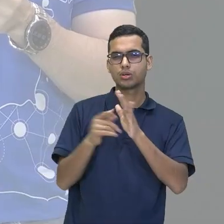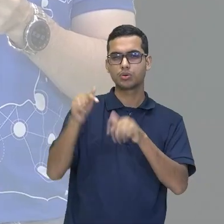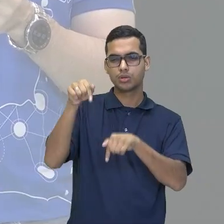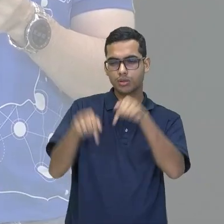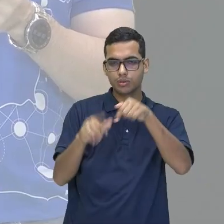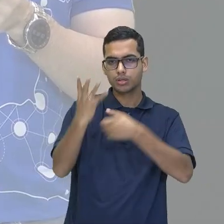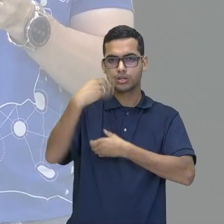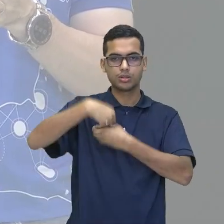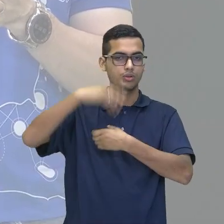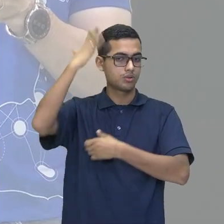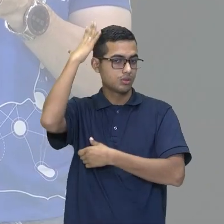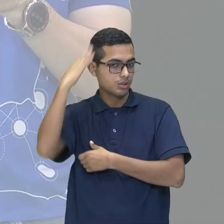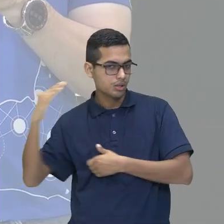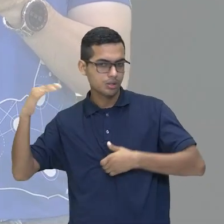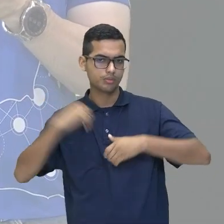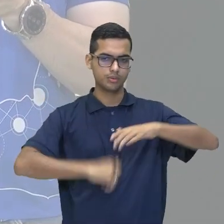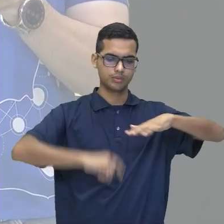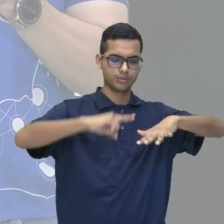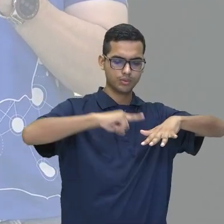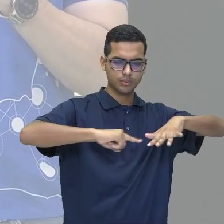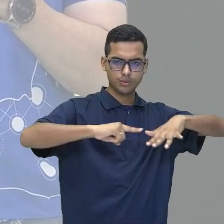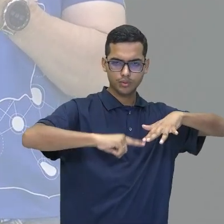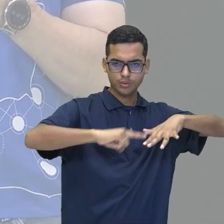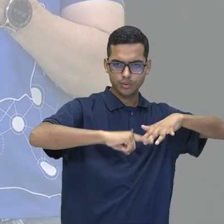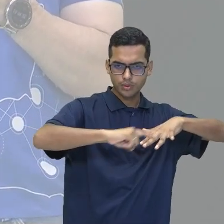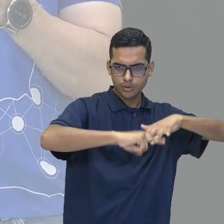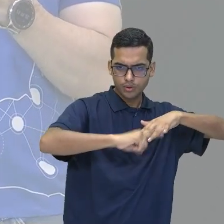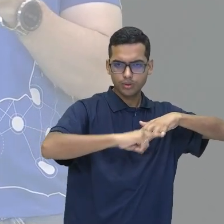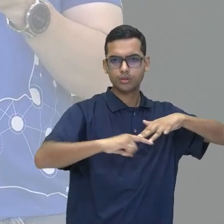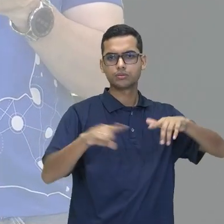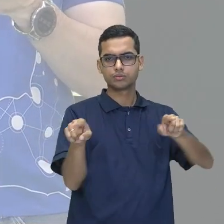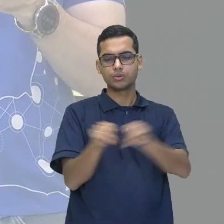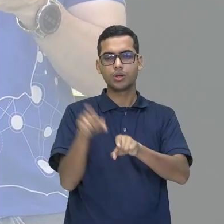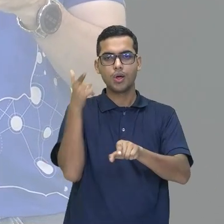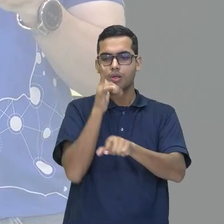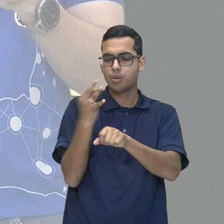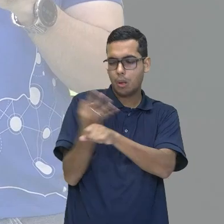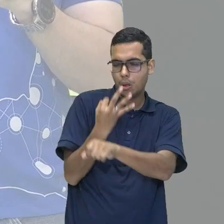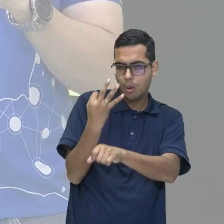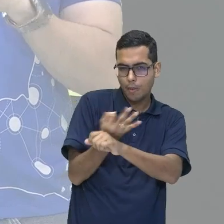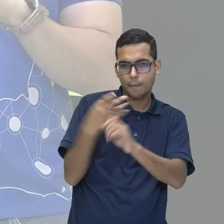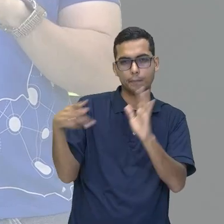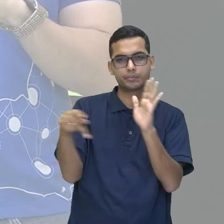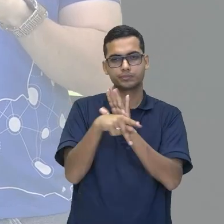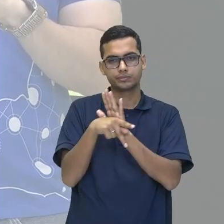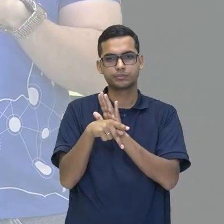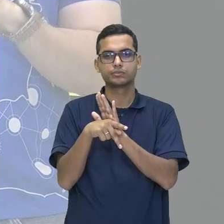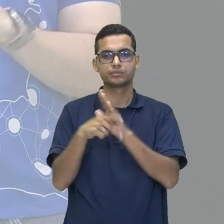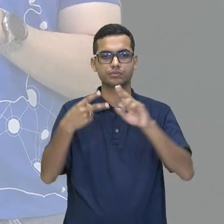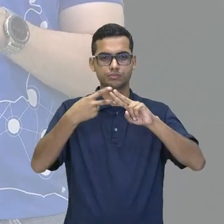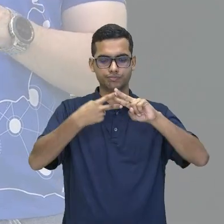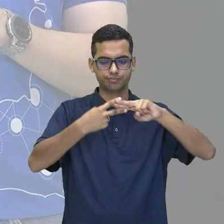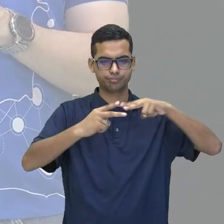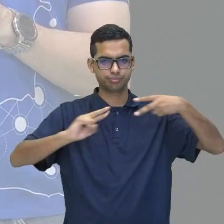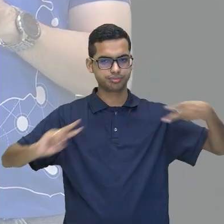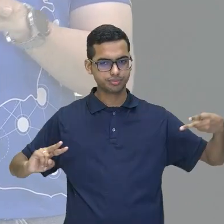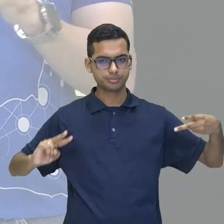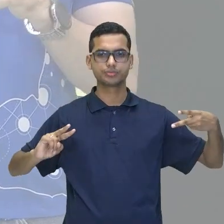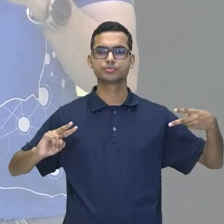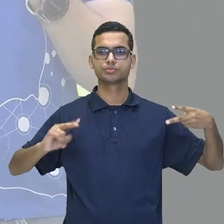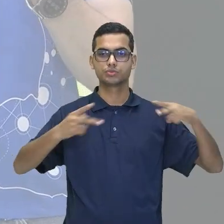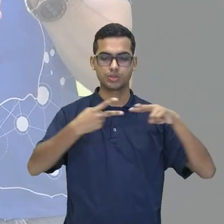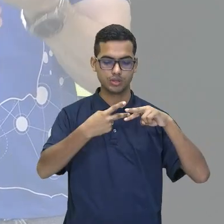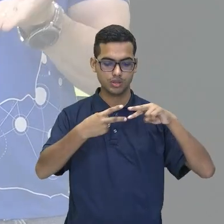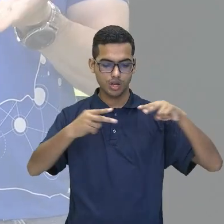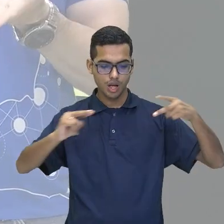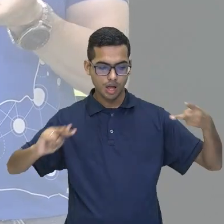ela também está nas unhas, ou seja, ela traz resistência ali por estar em espiral, tá? E aí ele